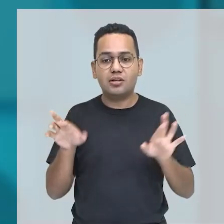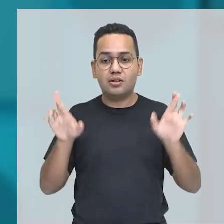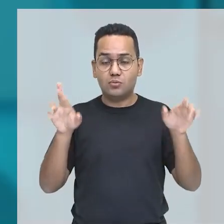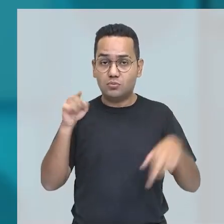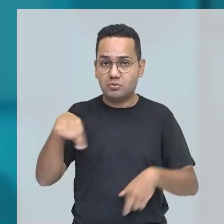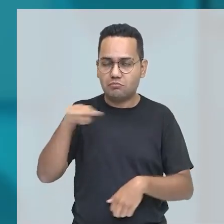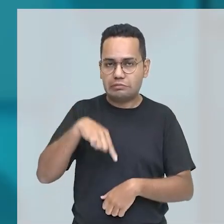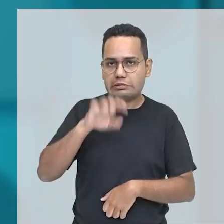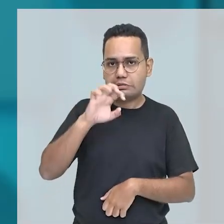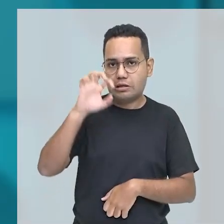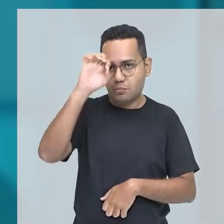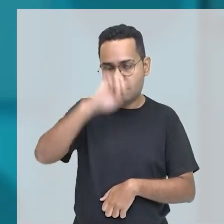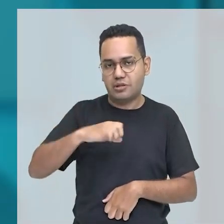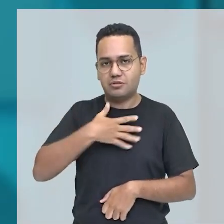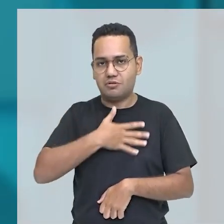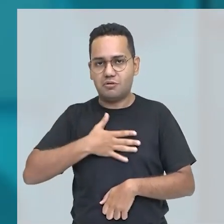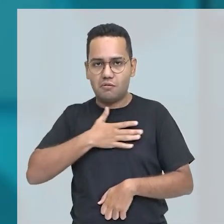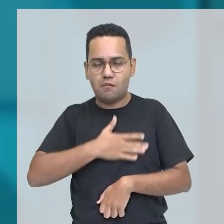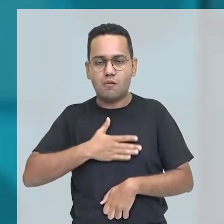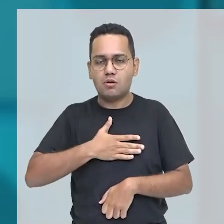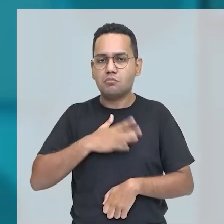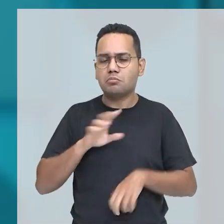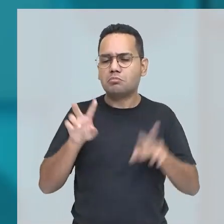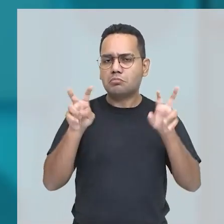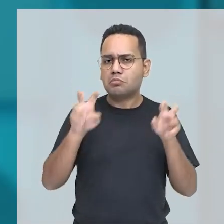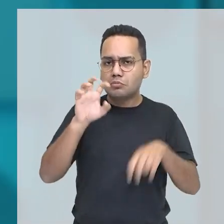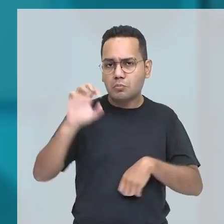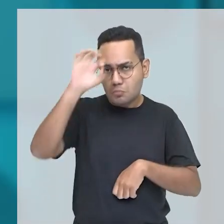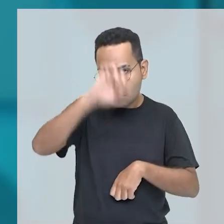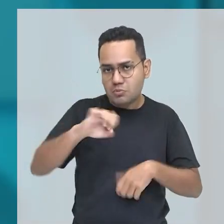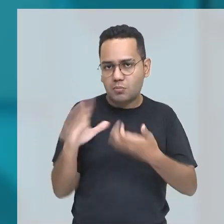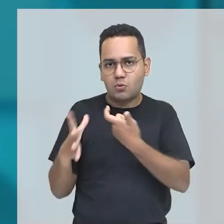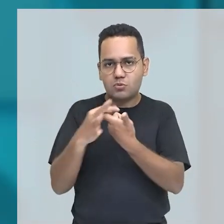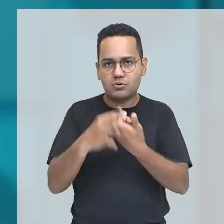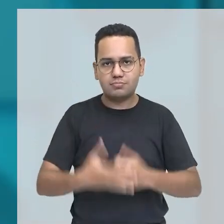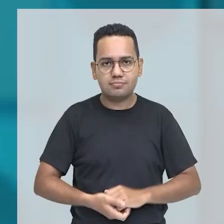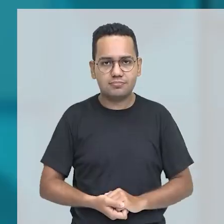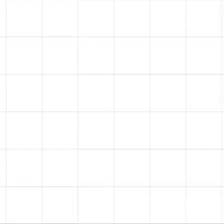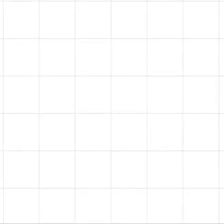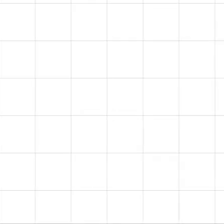Então, espero que vocês tenham acompanhado bem a nossa aula sobre linking words.